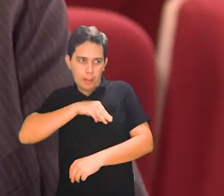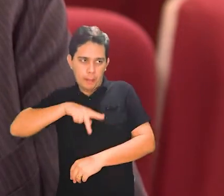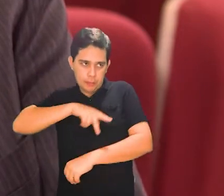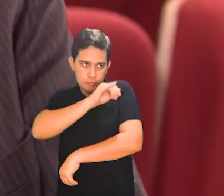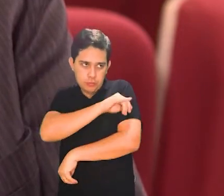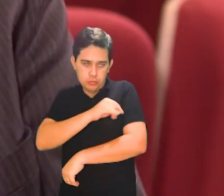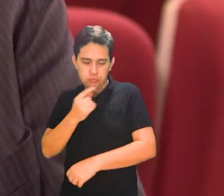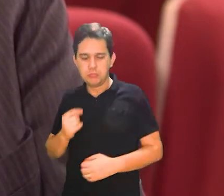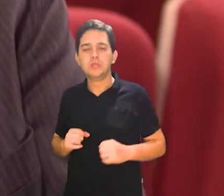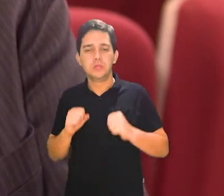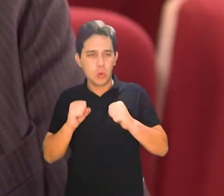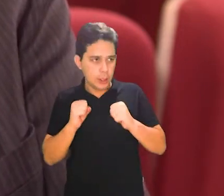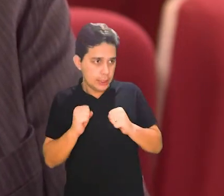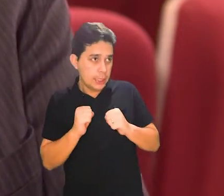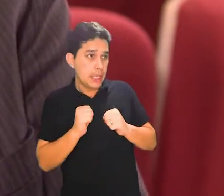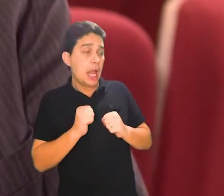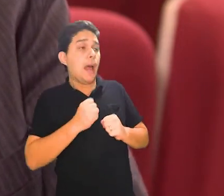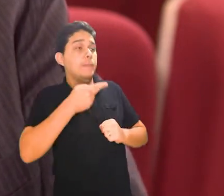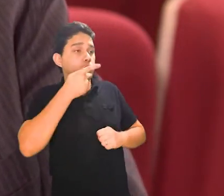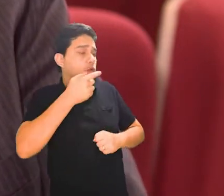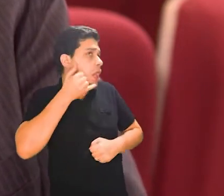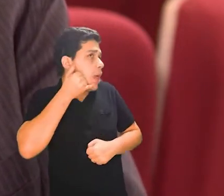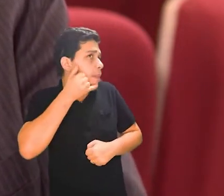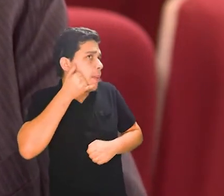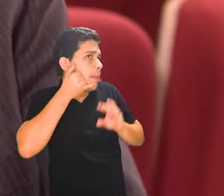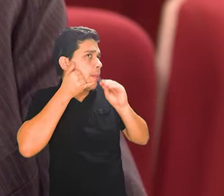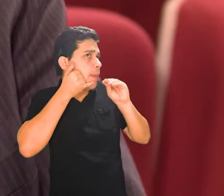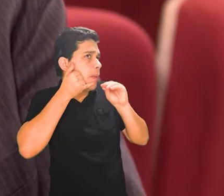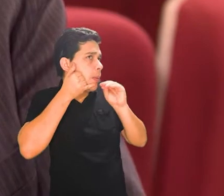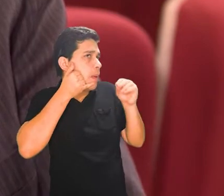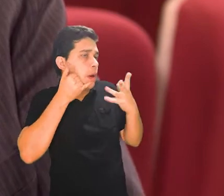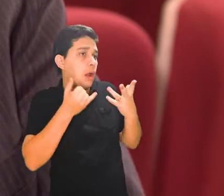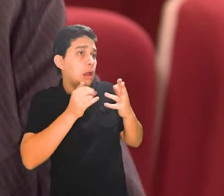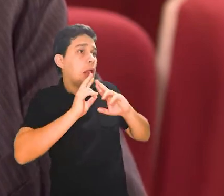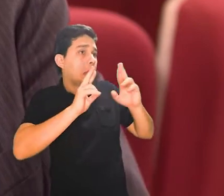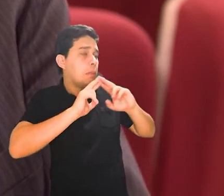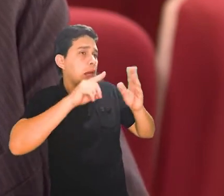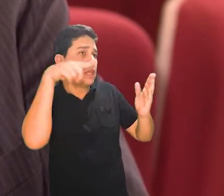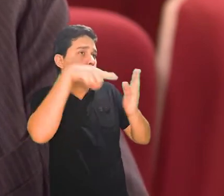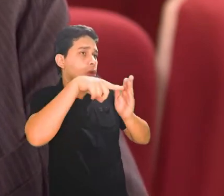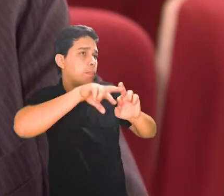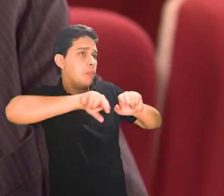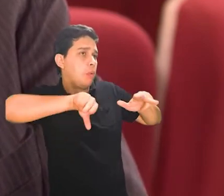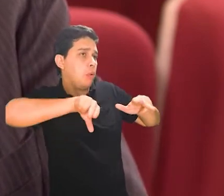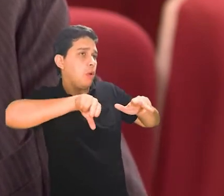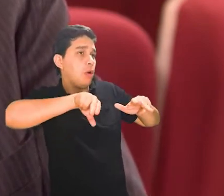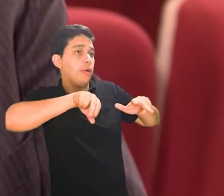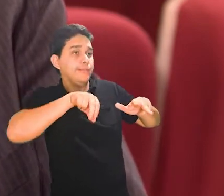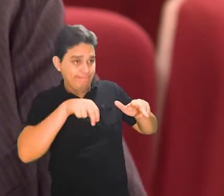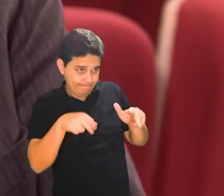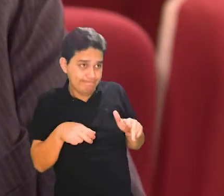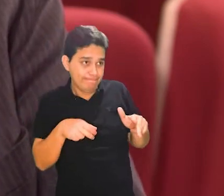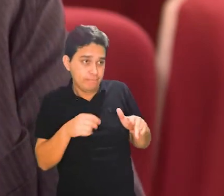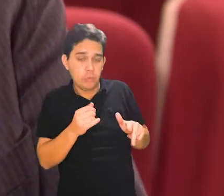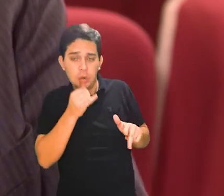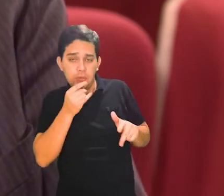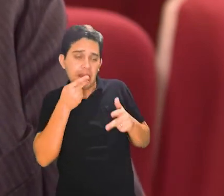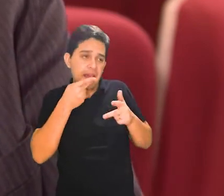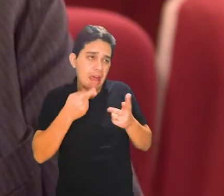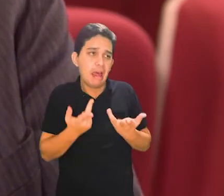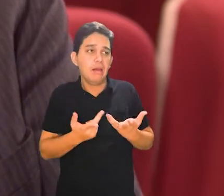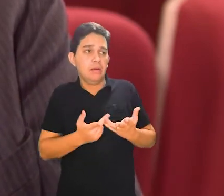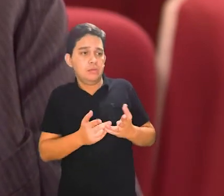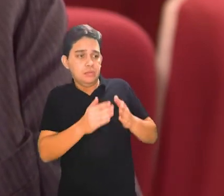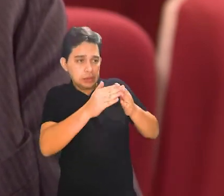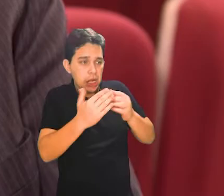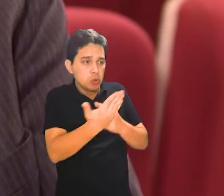que permita ao promotor tomar uma decisão de como pode ajudá-lo. Ele pode também utilizar do formulário na página